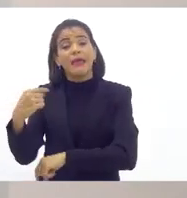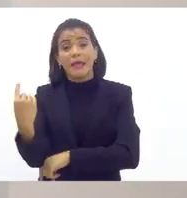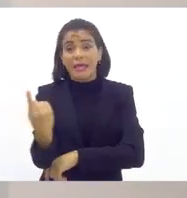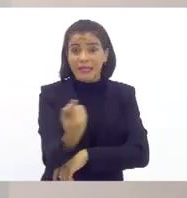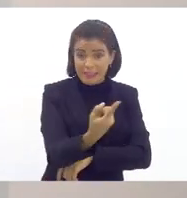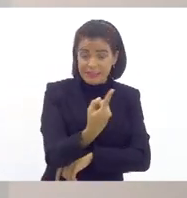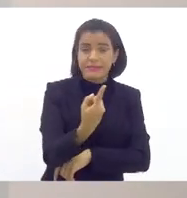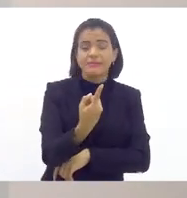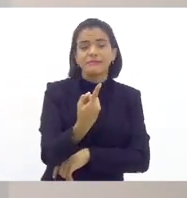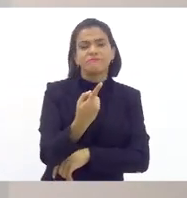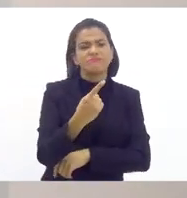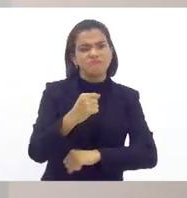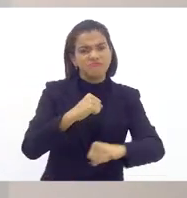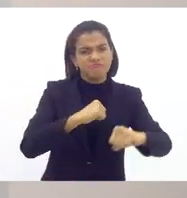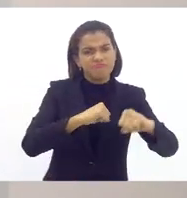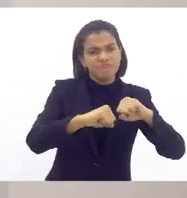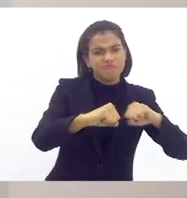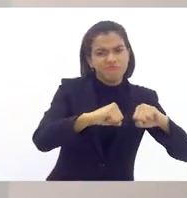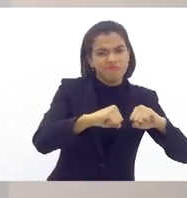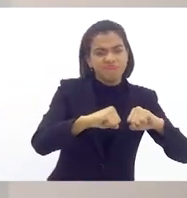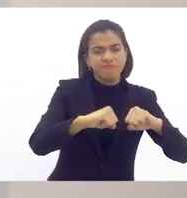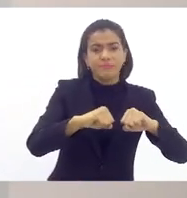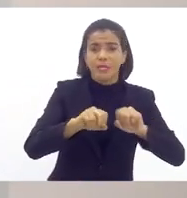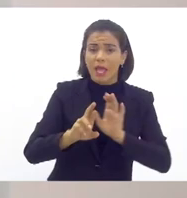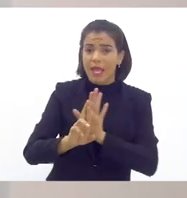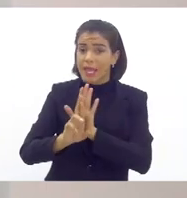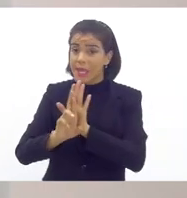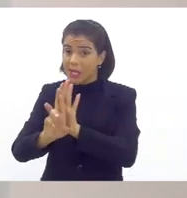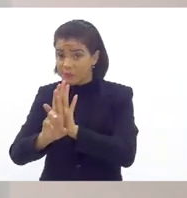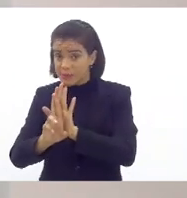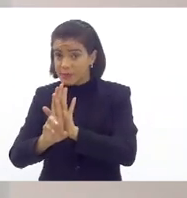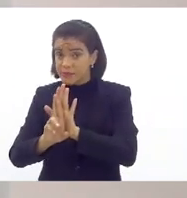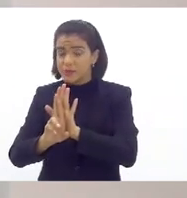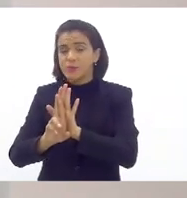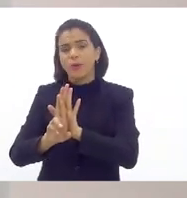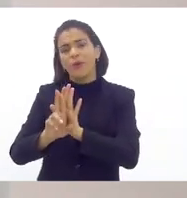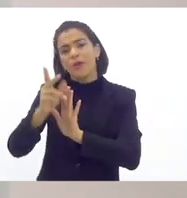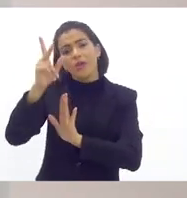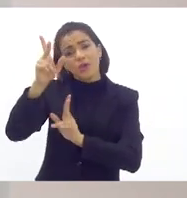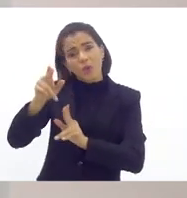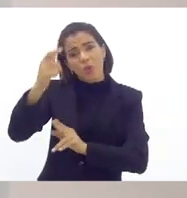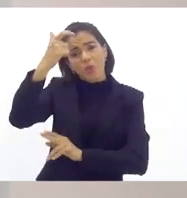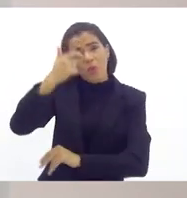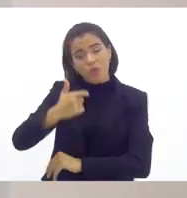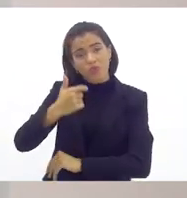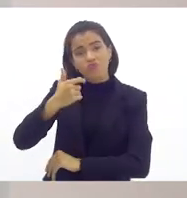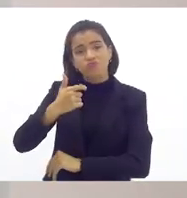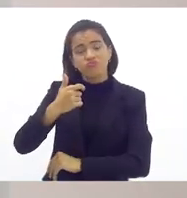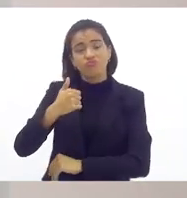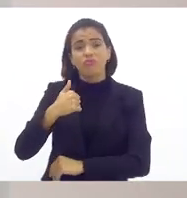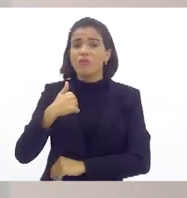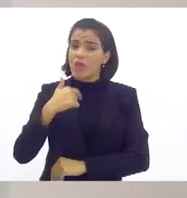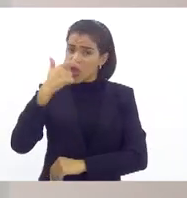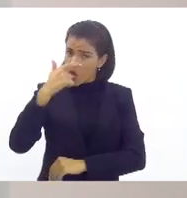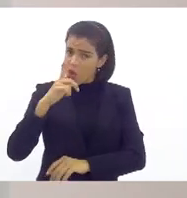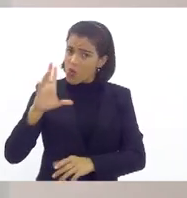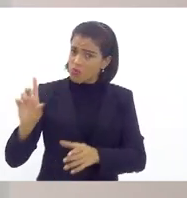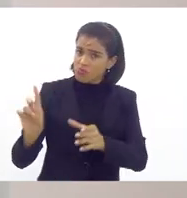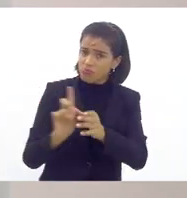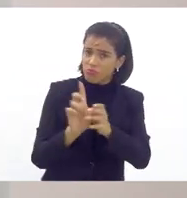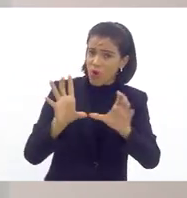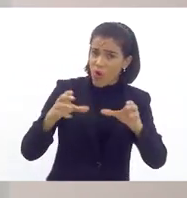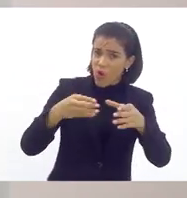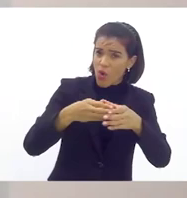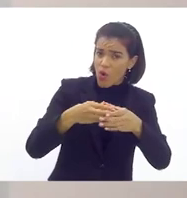o seu ativismo, as suas representações, assim como eu. Quando estou numa comissão como